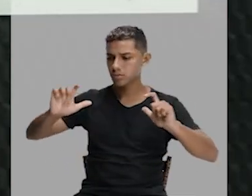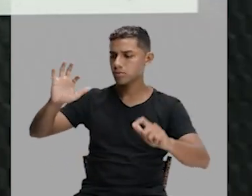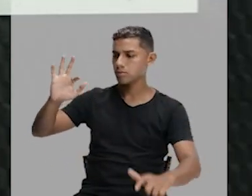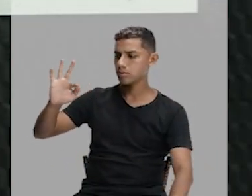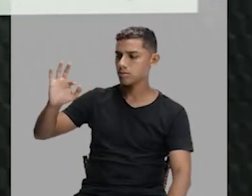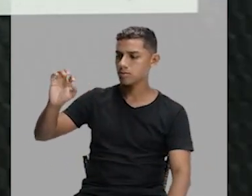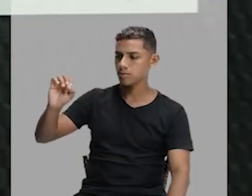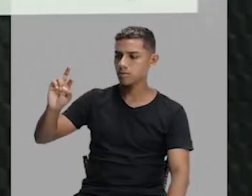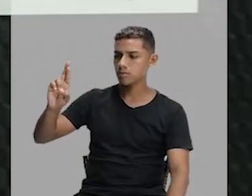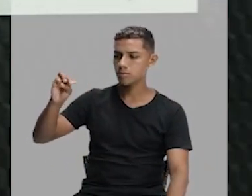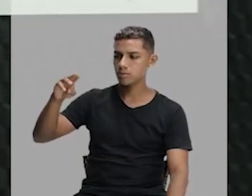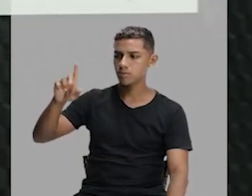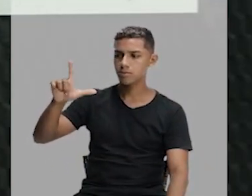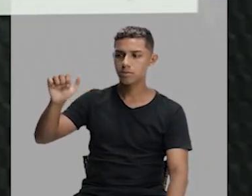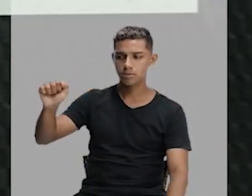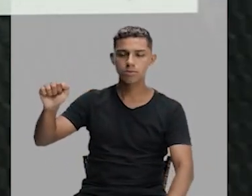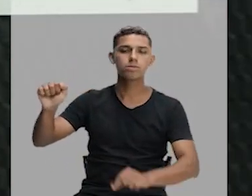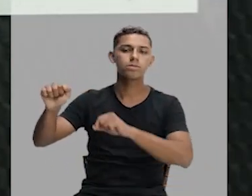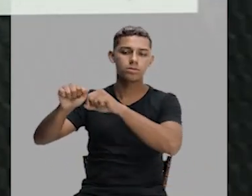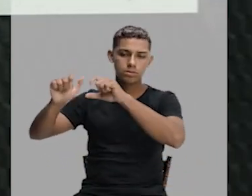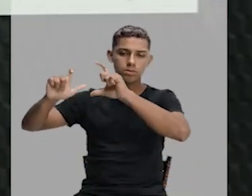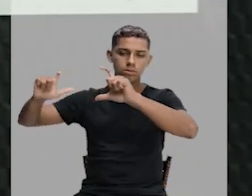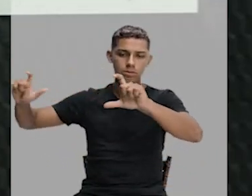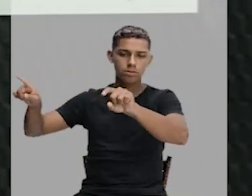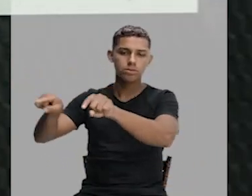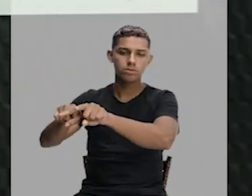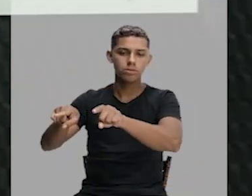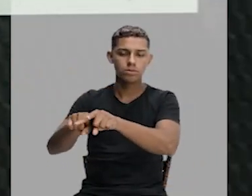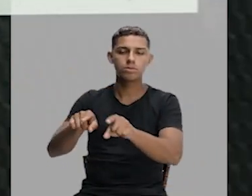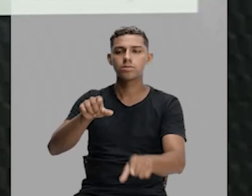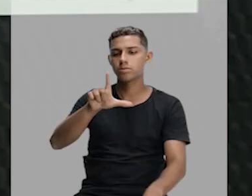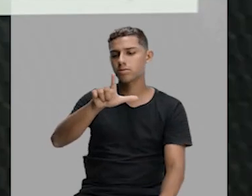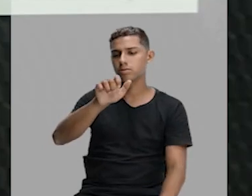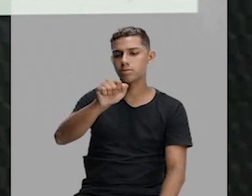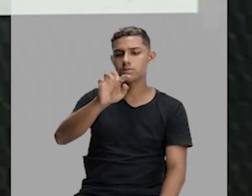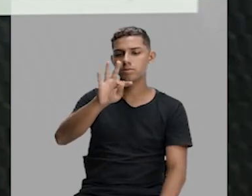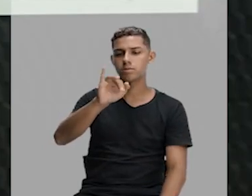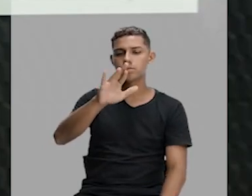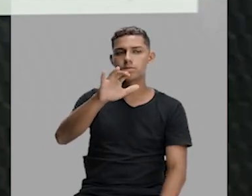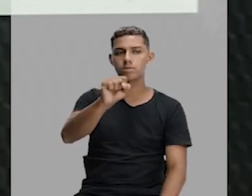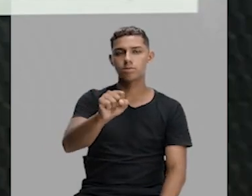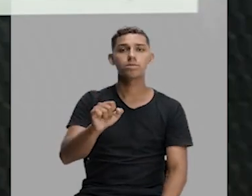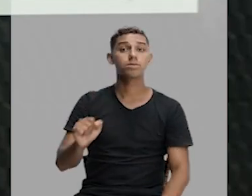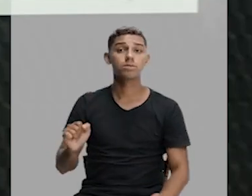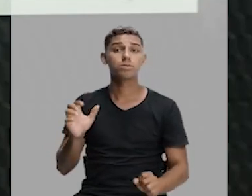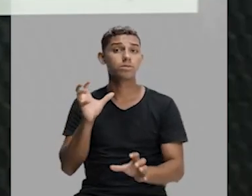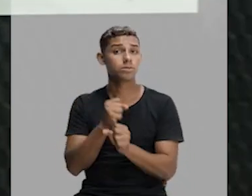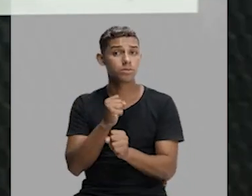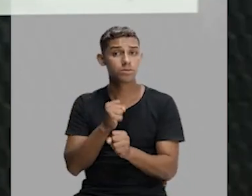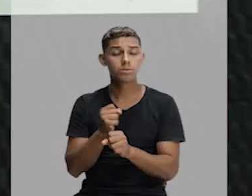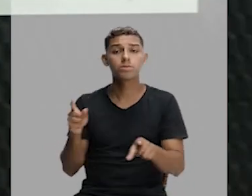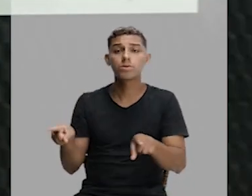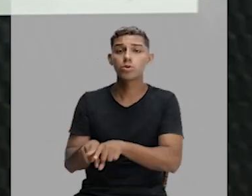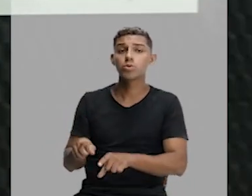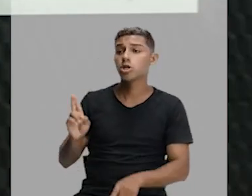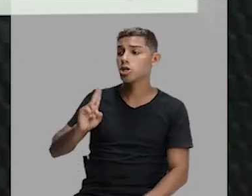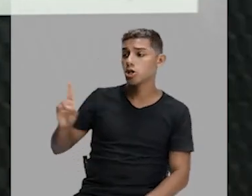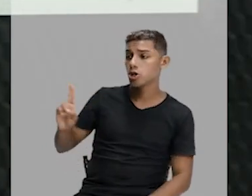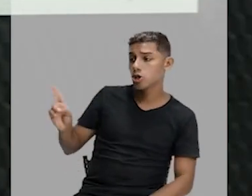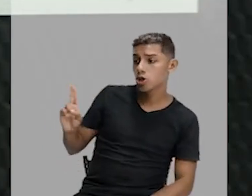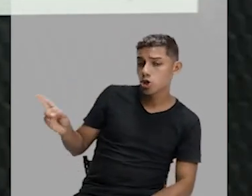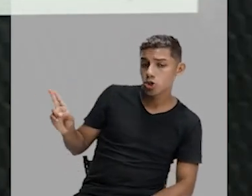bases, somado também com as áreas laterais, certo? Então, como eu falei para vocês também, a questão da nomenclatura,